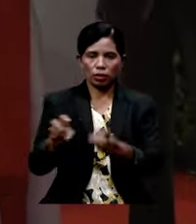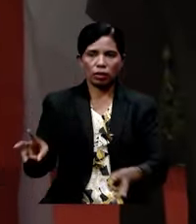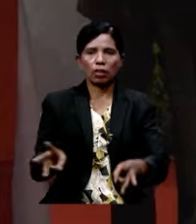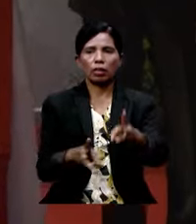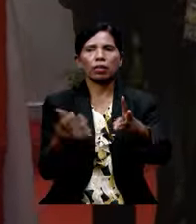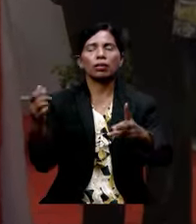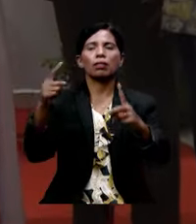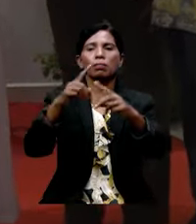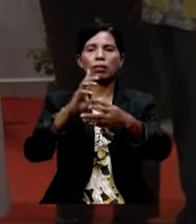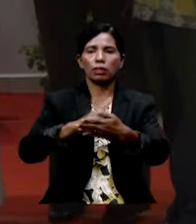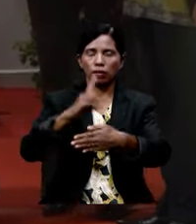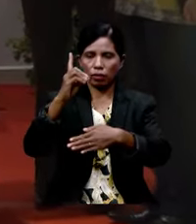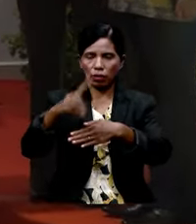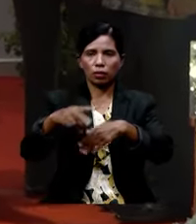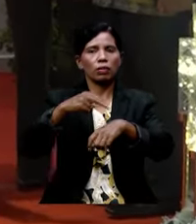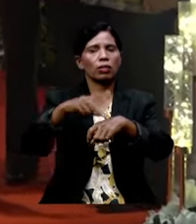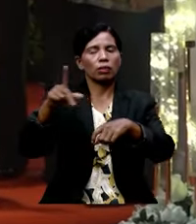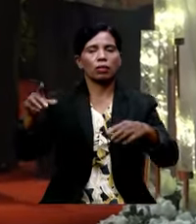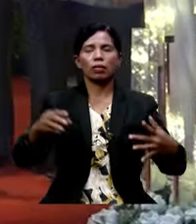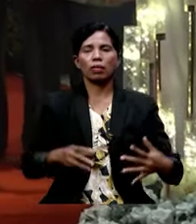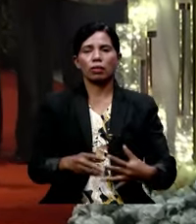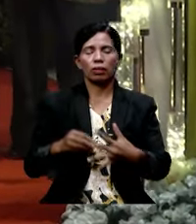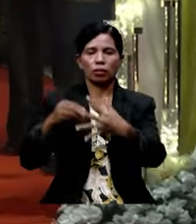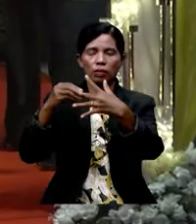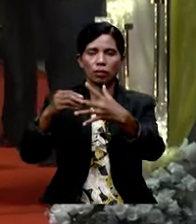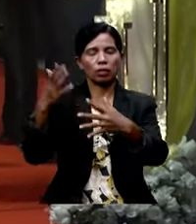para o desenvolvimento nacional, liu-liu